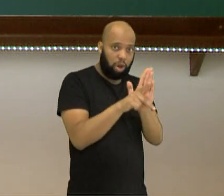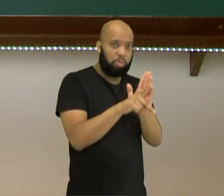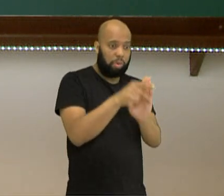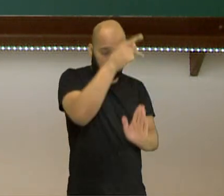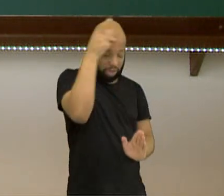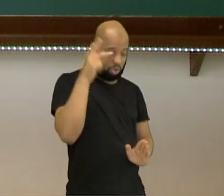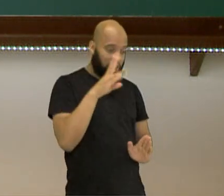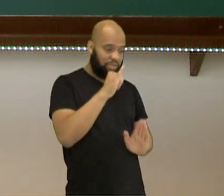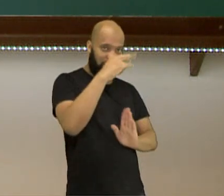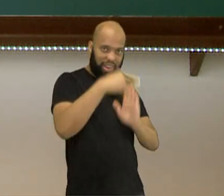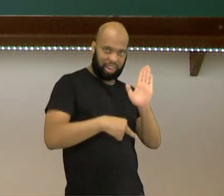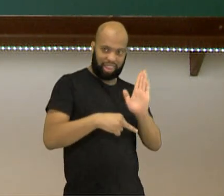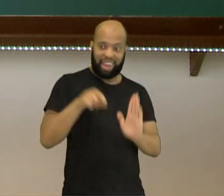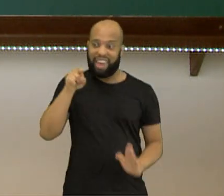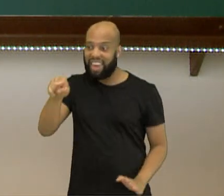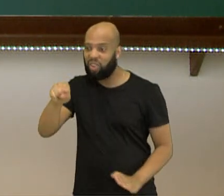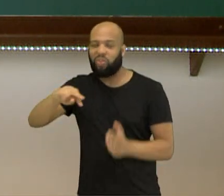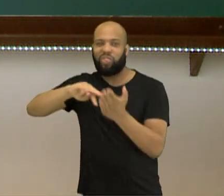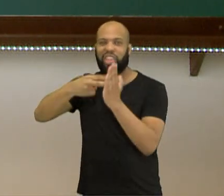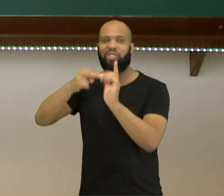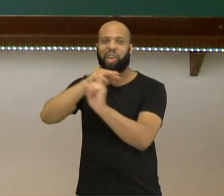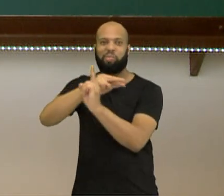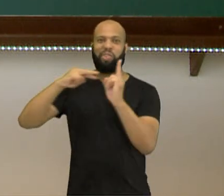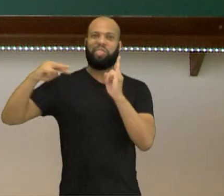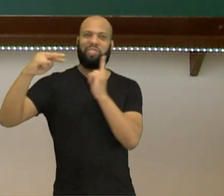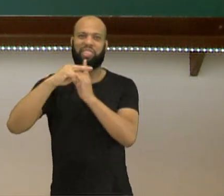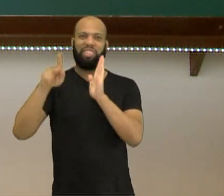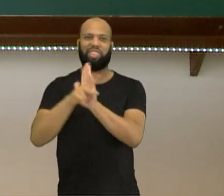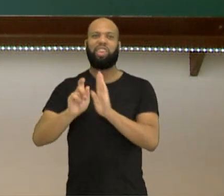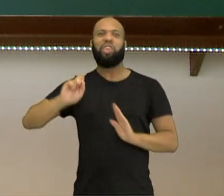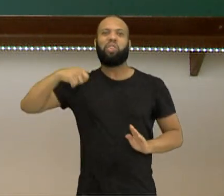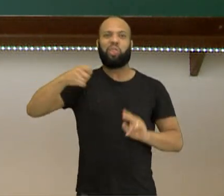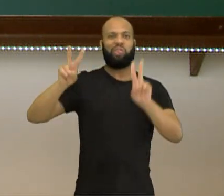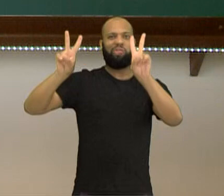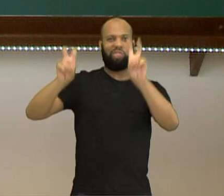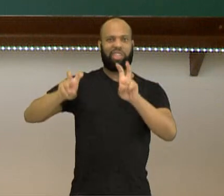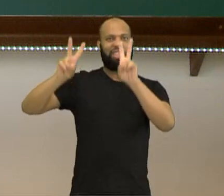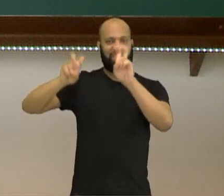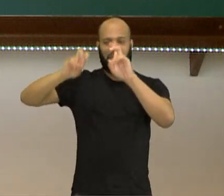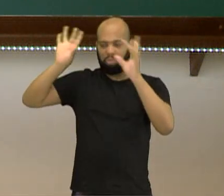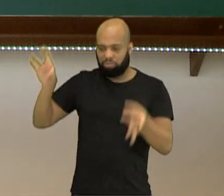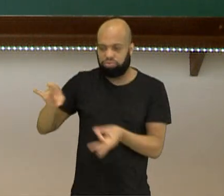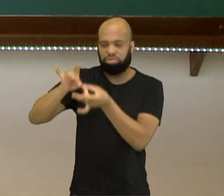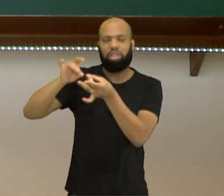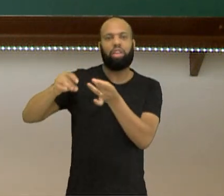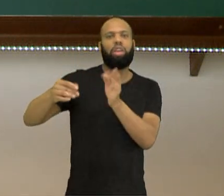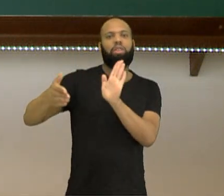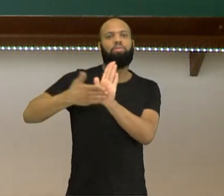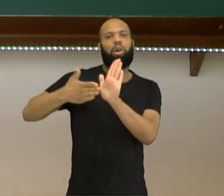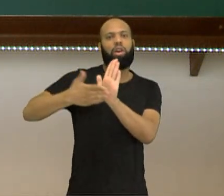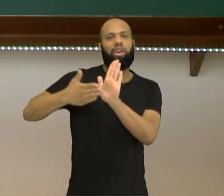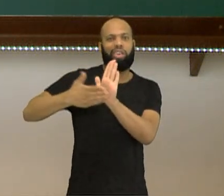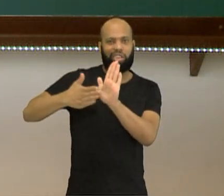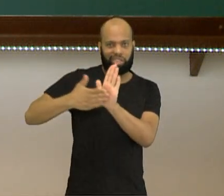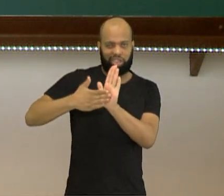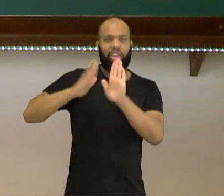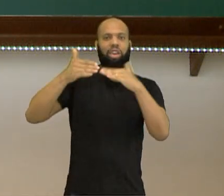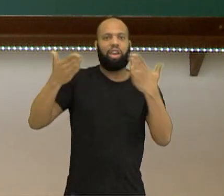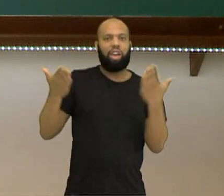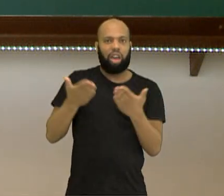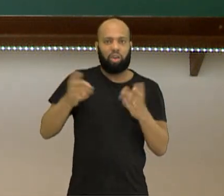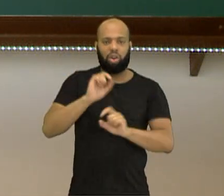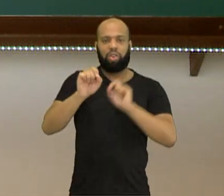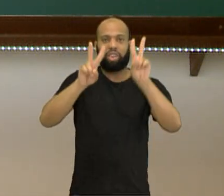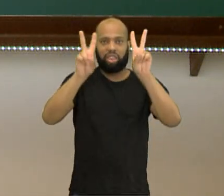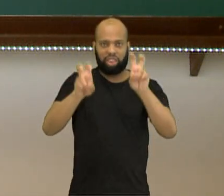subjetividade, ou seja, o ponto de vista em relação àquele assunto em pauta ou aquela temática em pauta. No caso, a